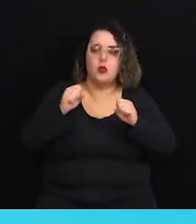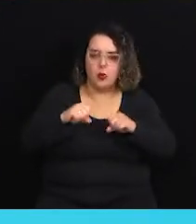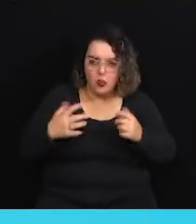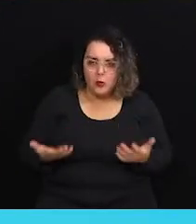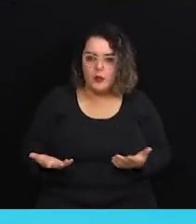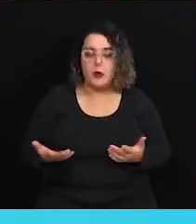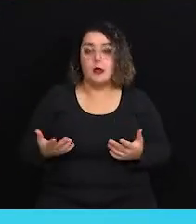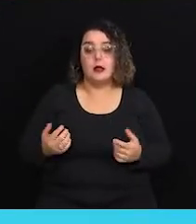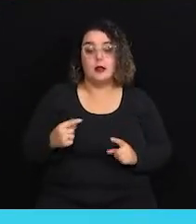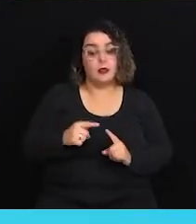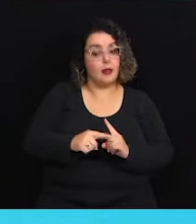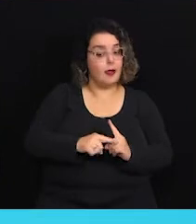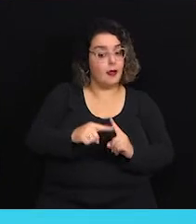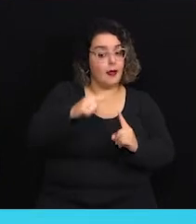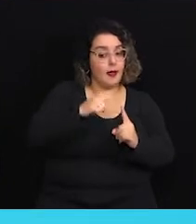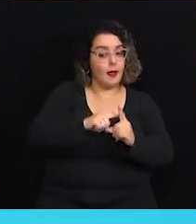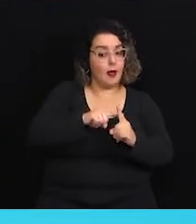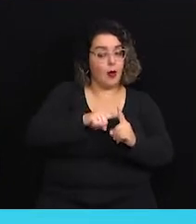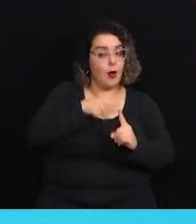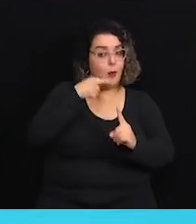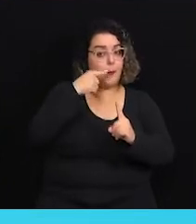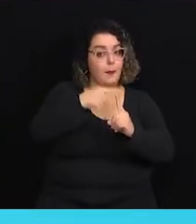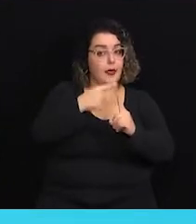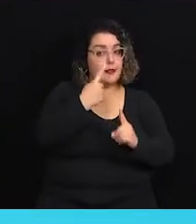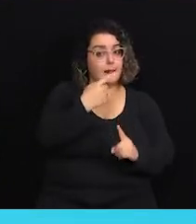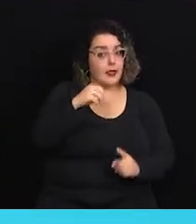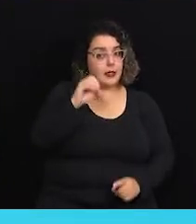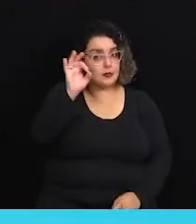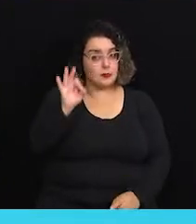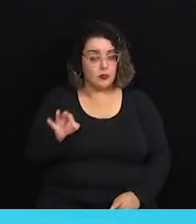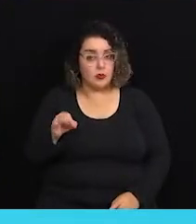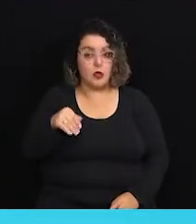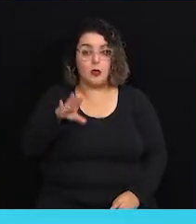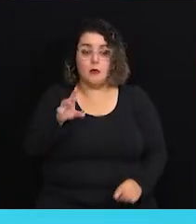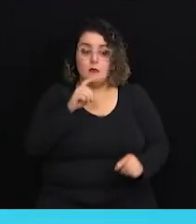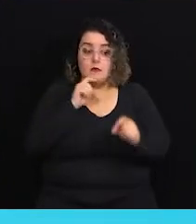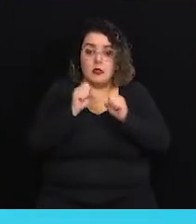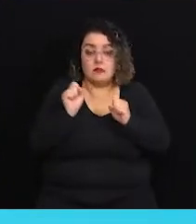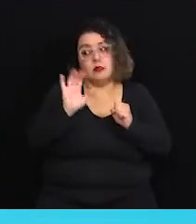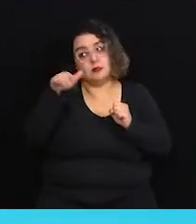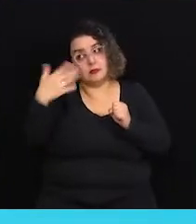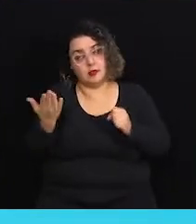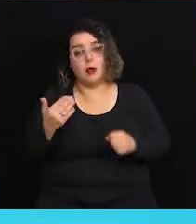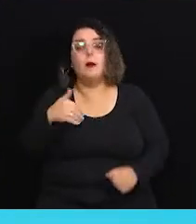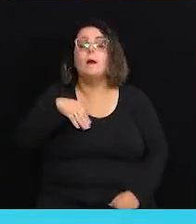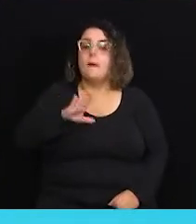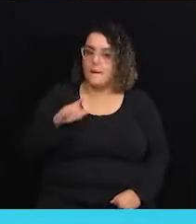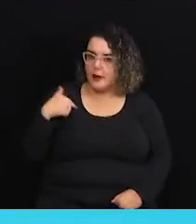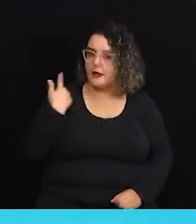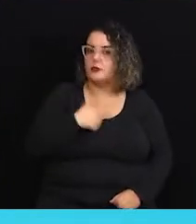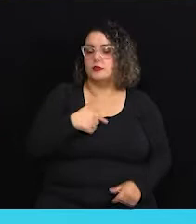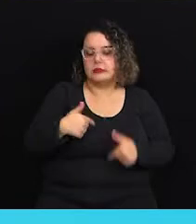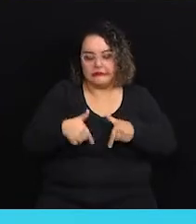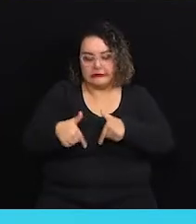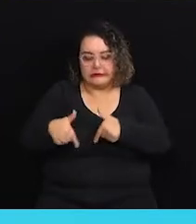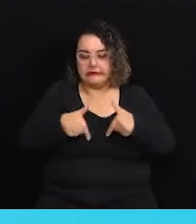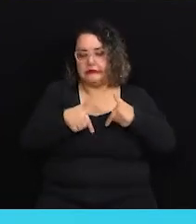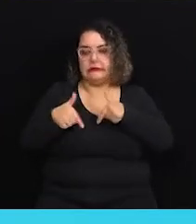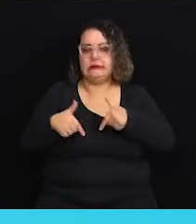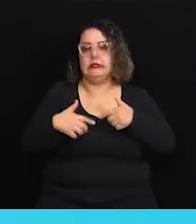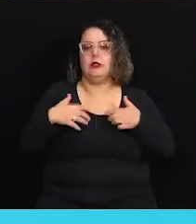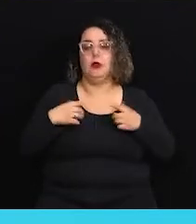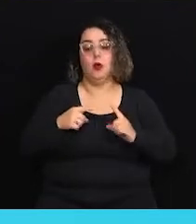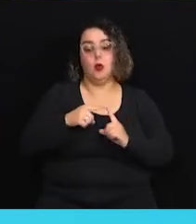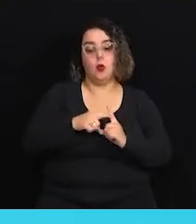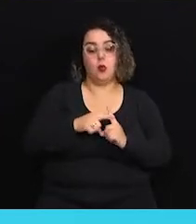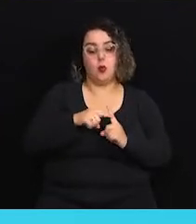em 10%, de acordo com a temperatura. Então, quanto mais frio tiver lá fora, mais o nosso corpo vai trabalhar para manter a